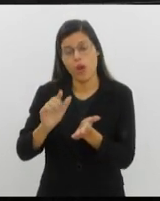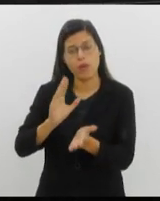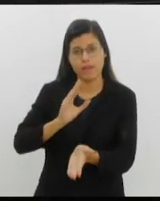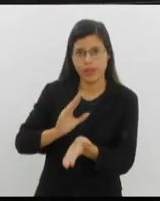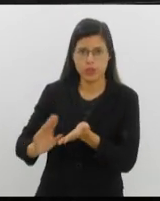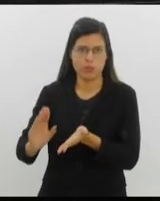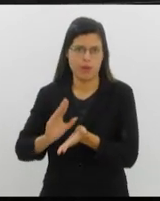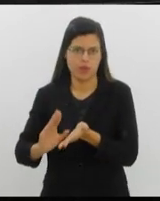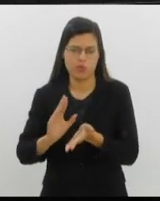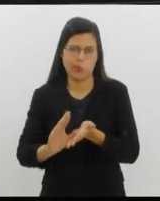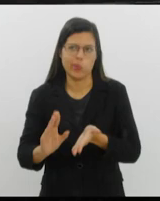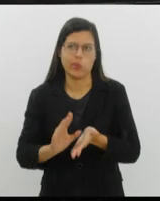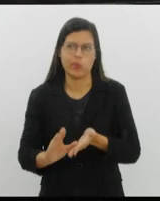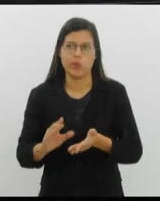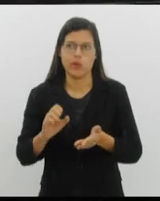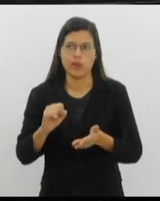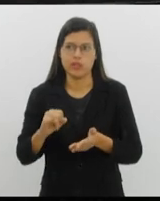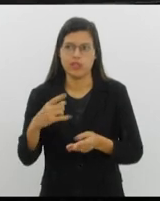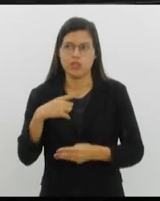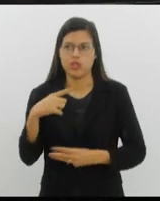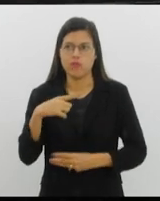ali. Se pudesse ter um parque